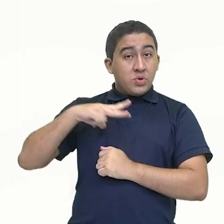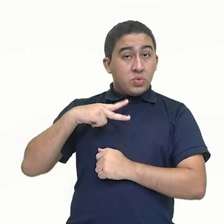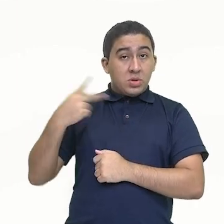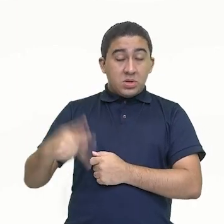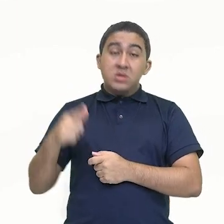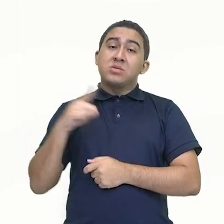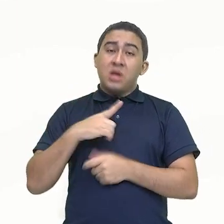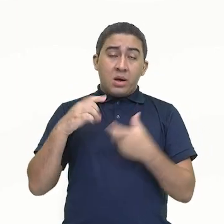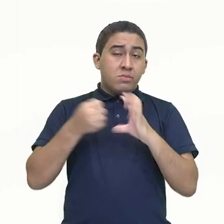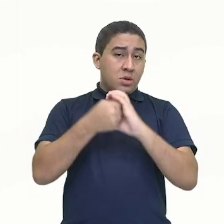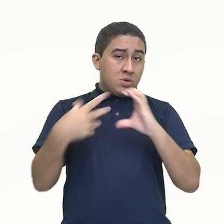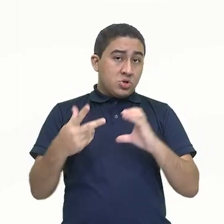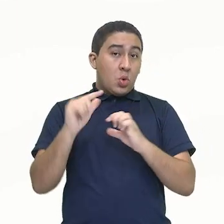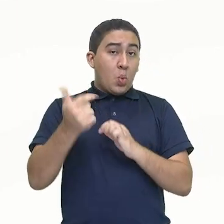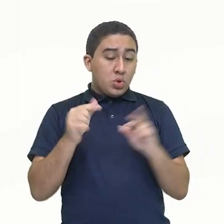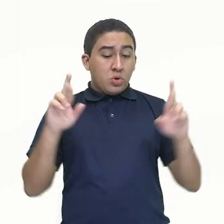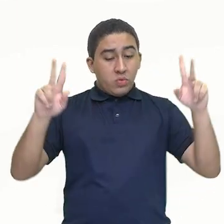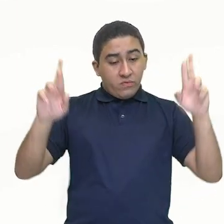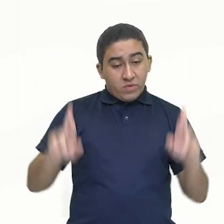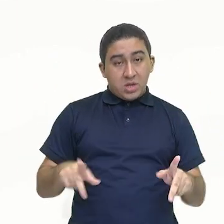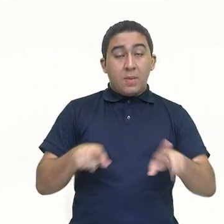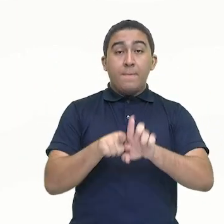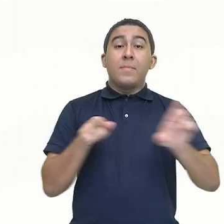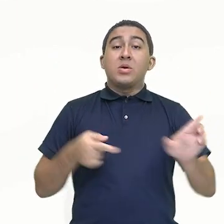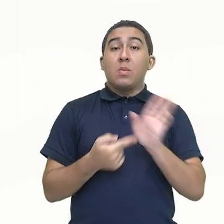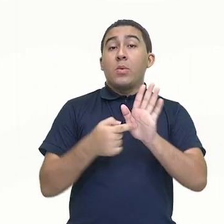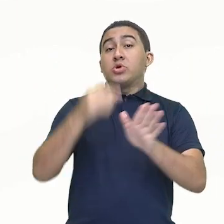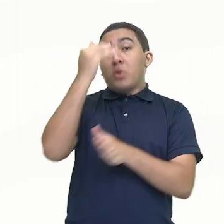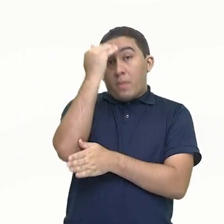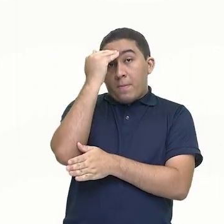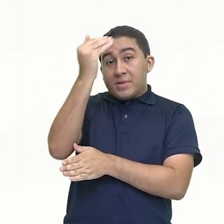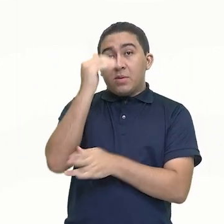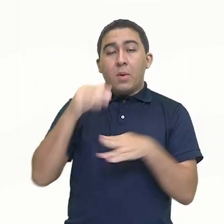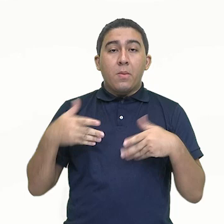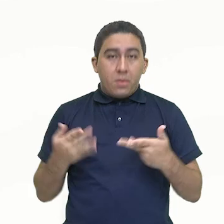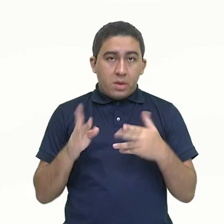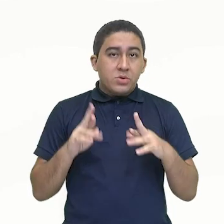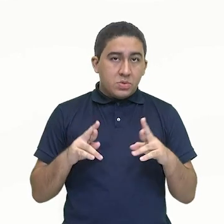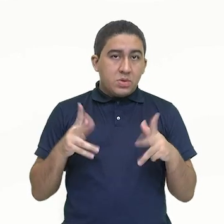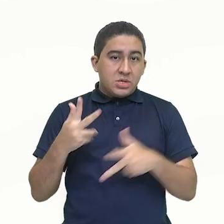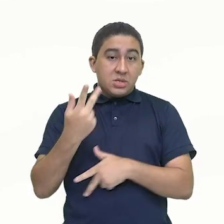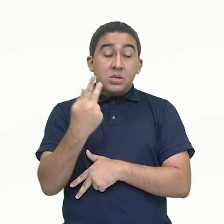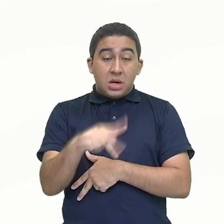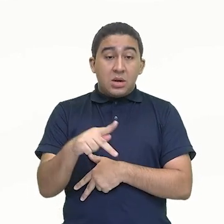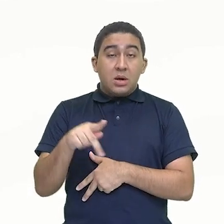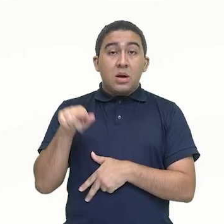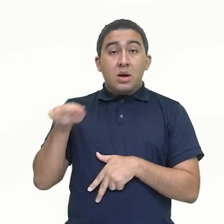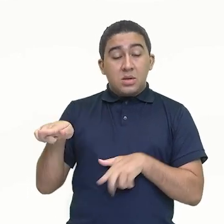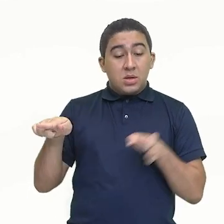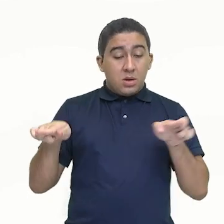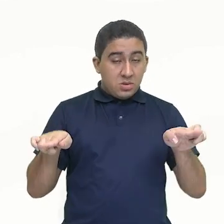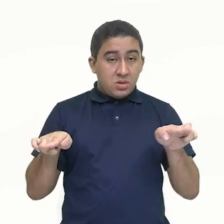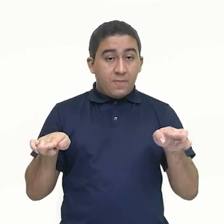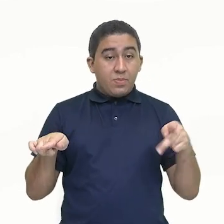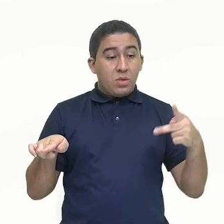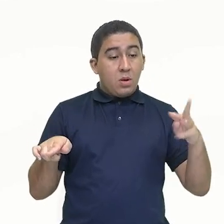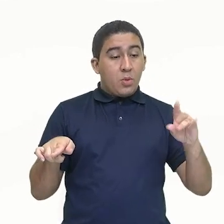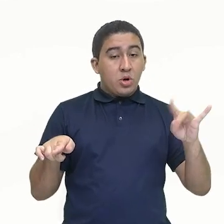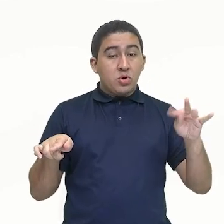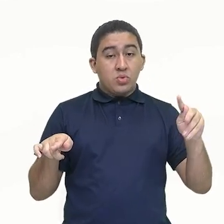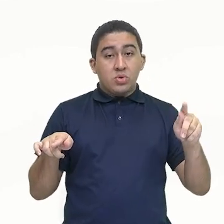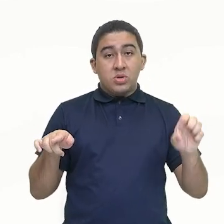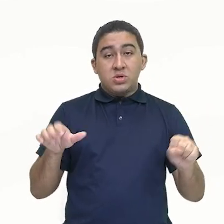outras estruturas, mas quero apresentar para vocês aqui o que diferencia as células procariontes